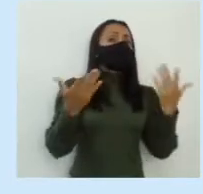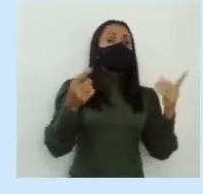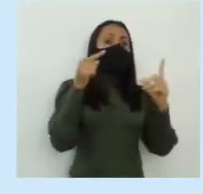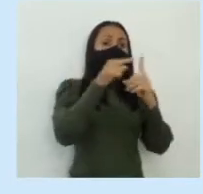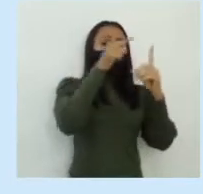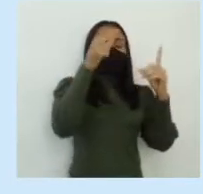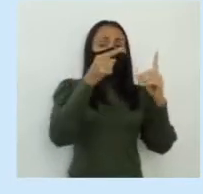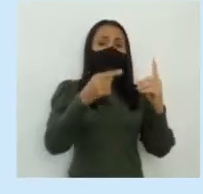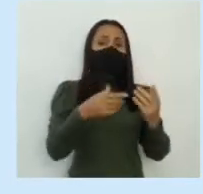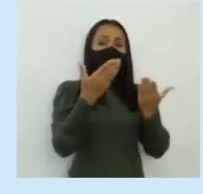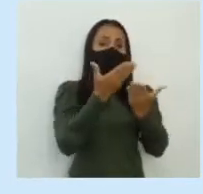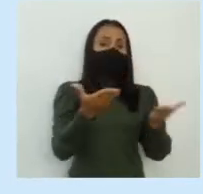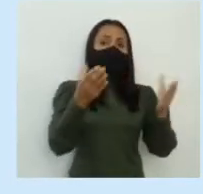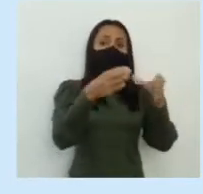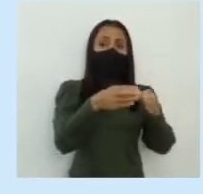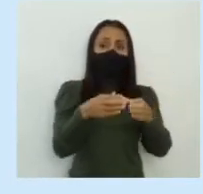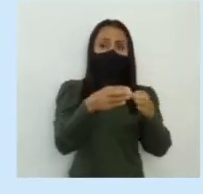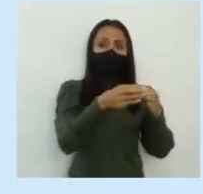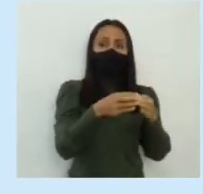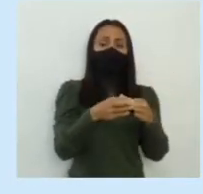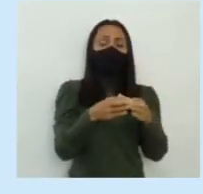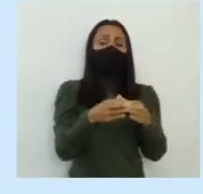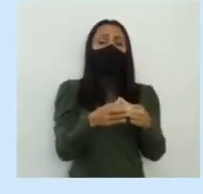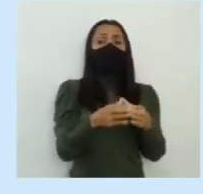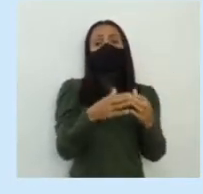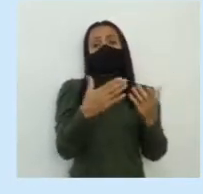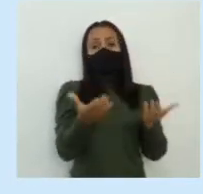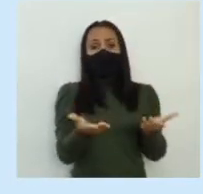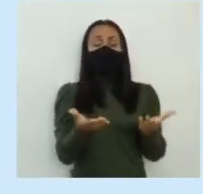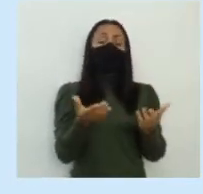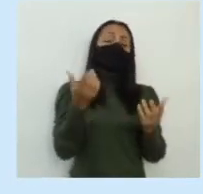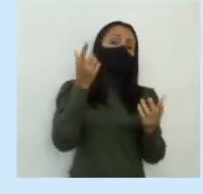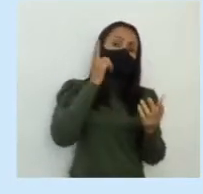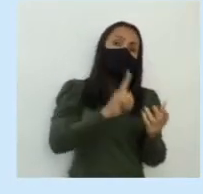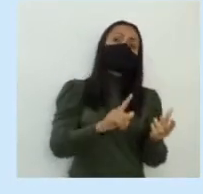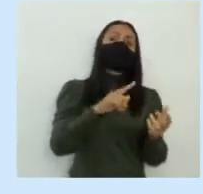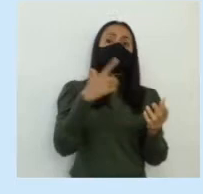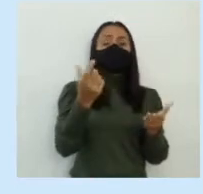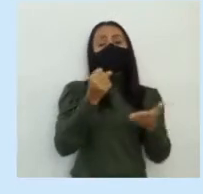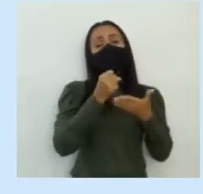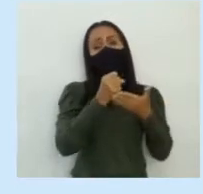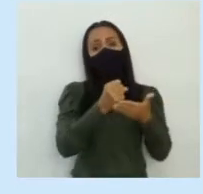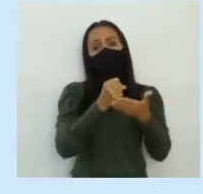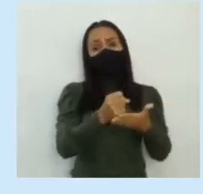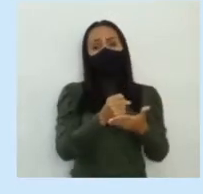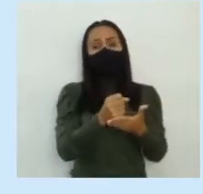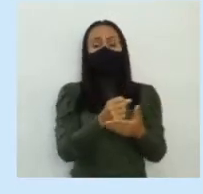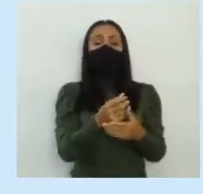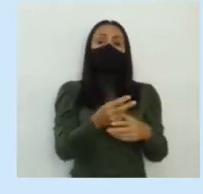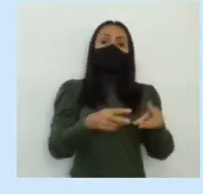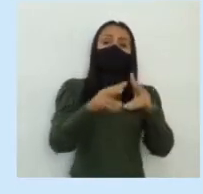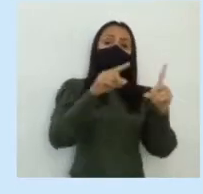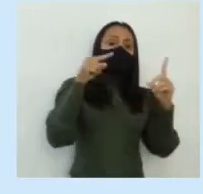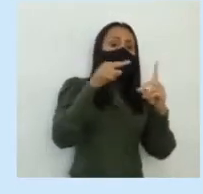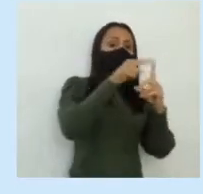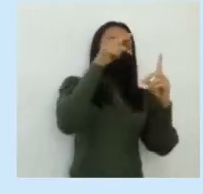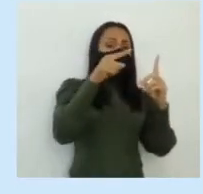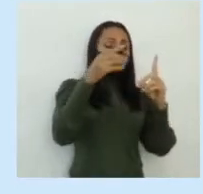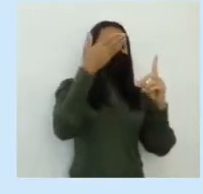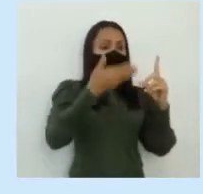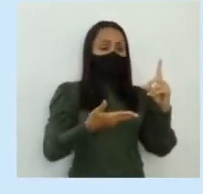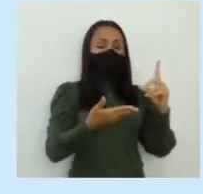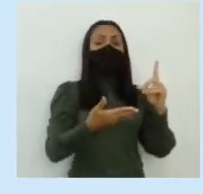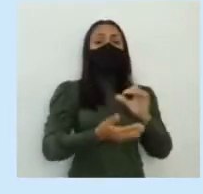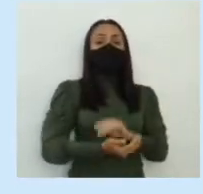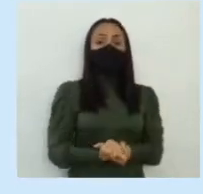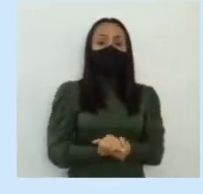daquela equipe, daquela organização, e só assim a gente vai conseguir contribuir visando aqueles objetivos comuns. Assim a